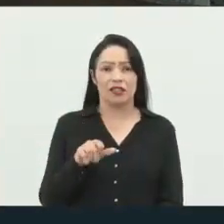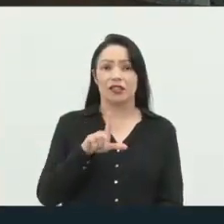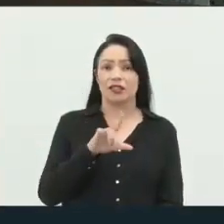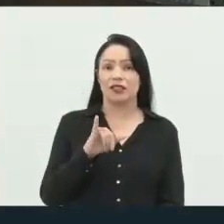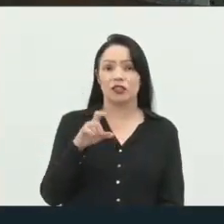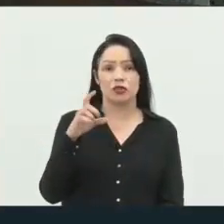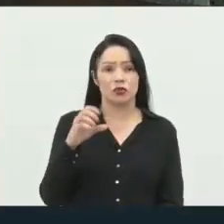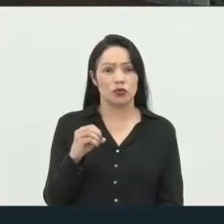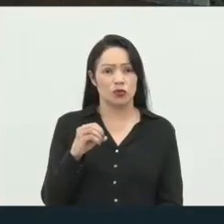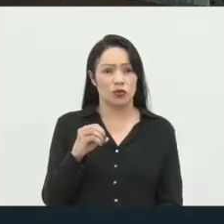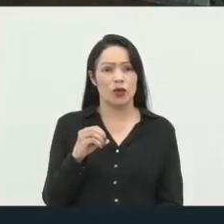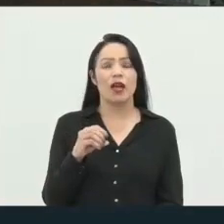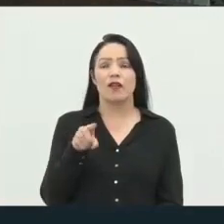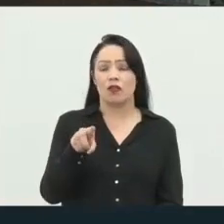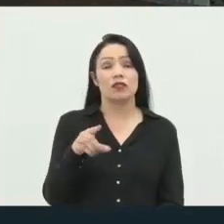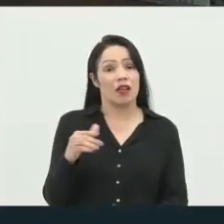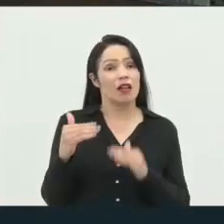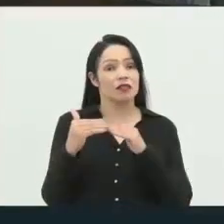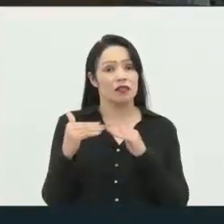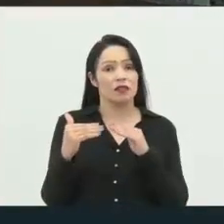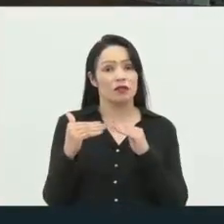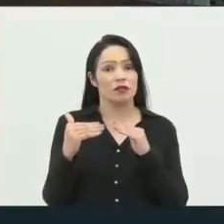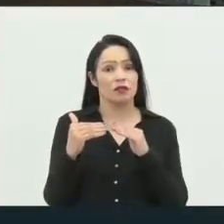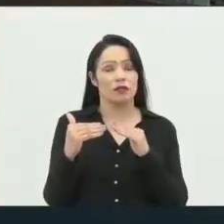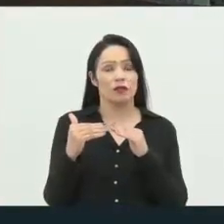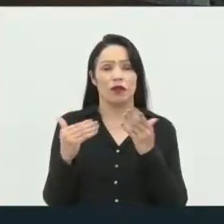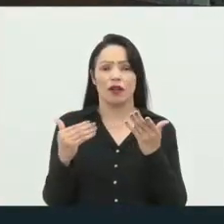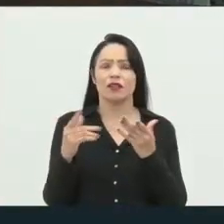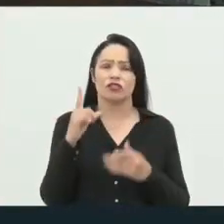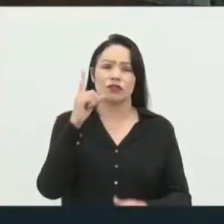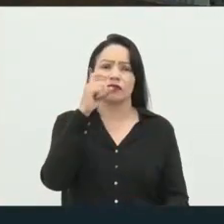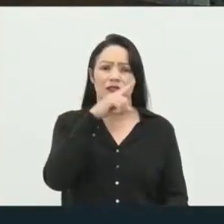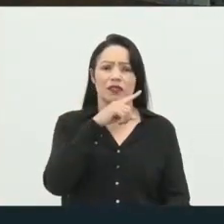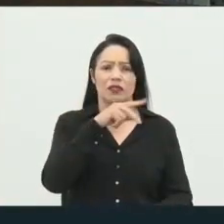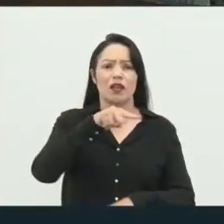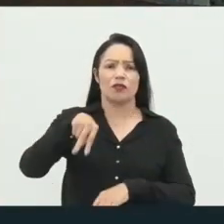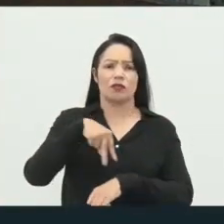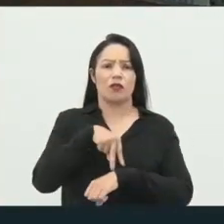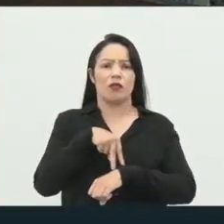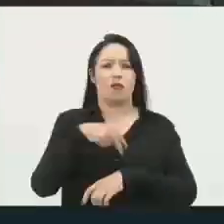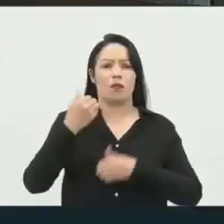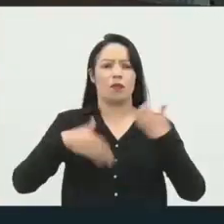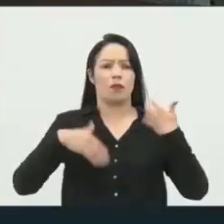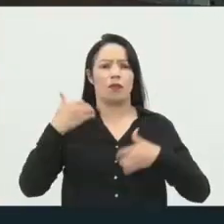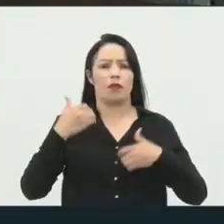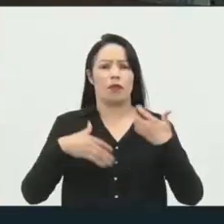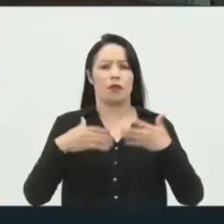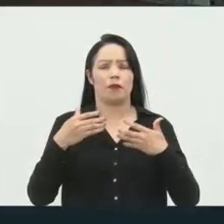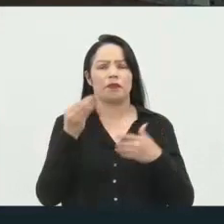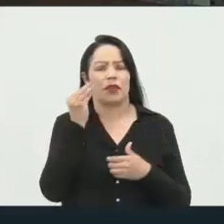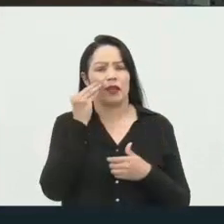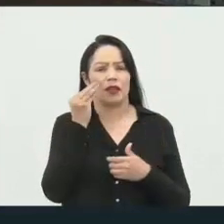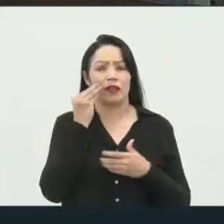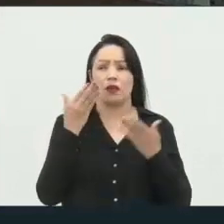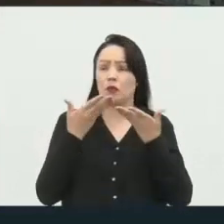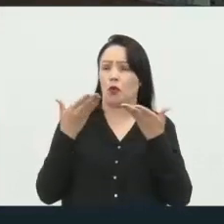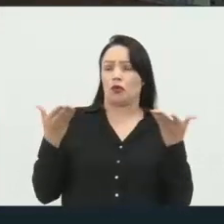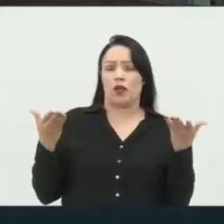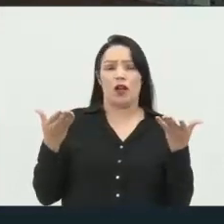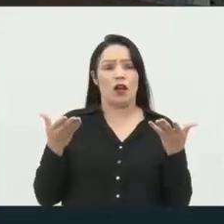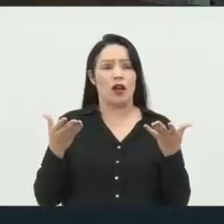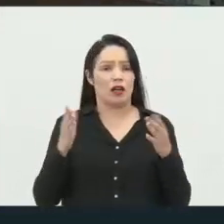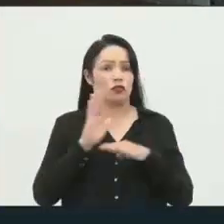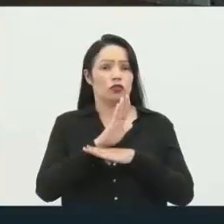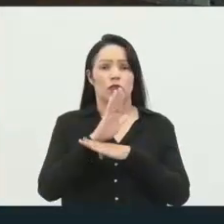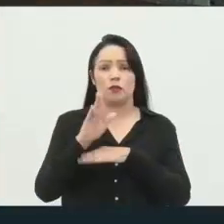votou a favor então é complicado subir aqui nessa Tribuna para tentar mostrar que tá defendendo a